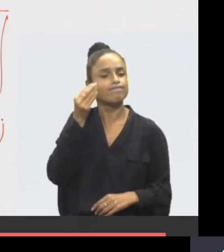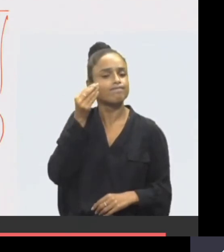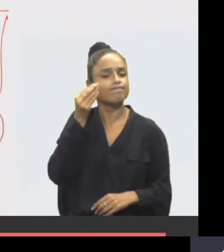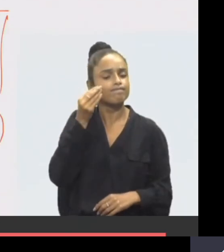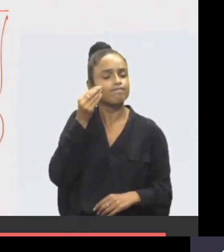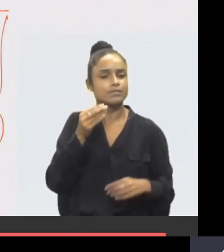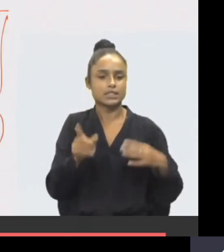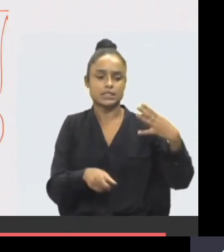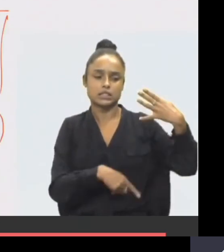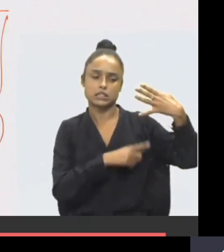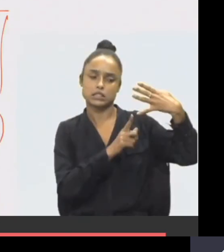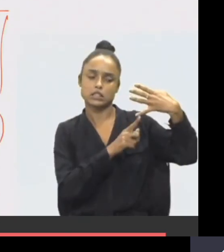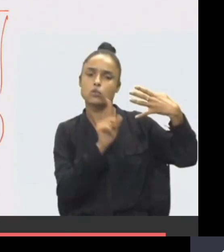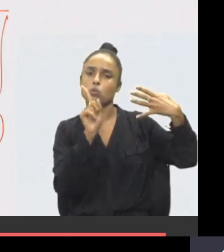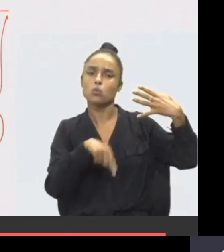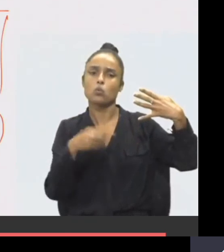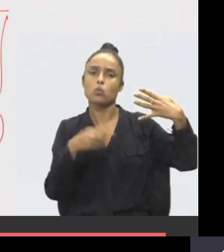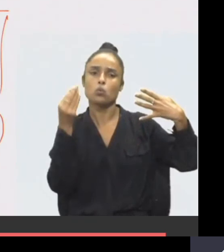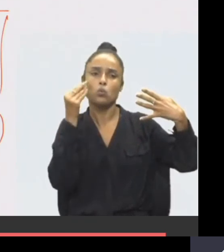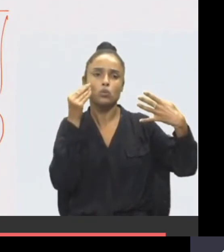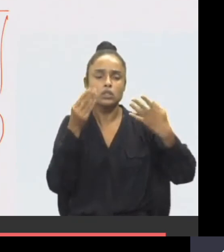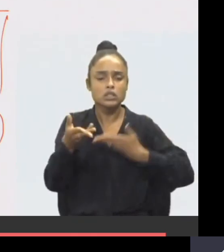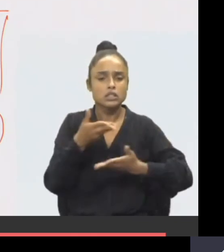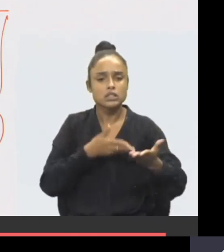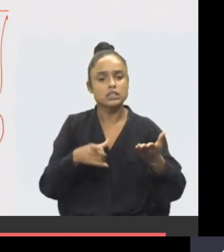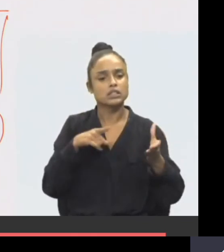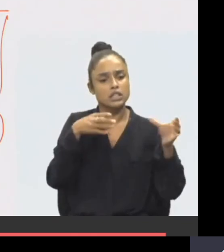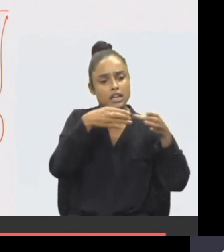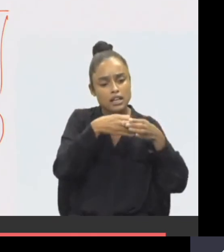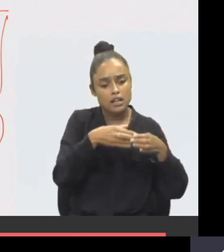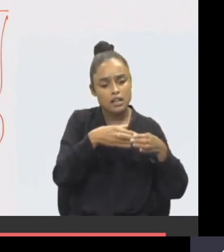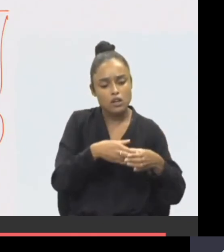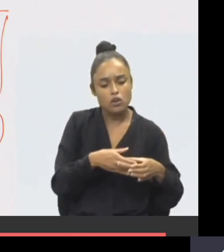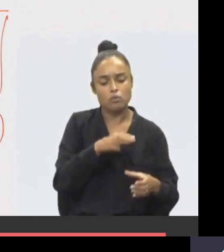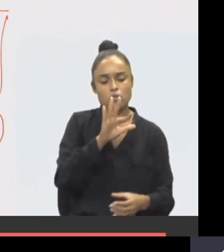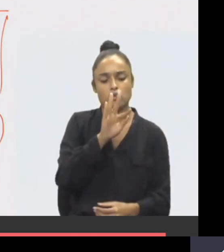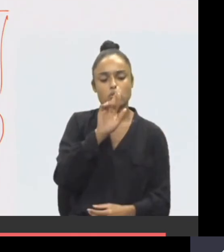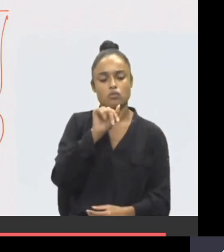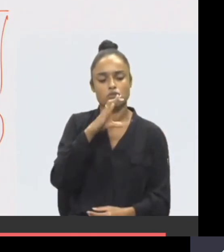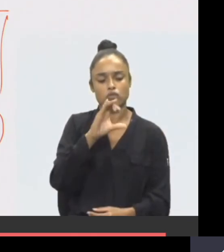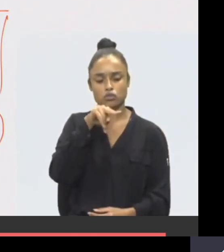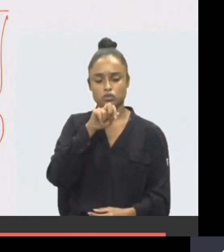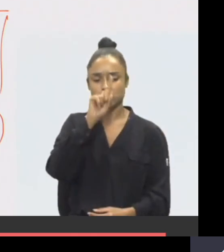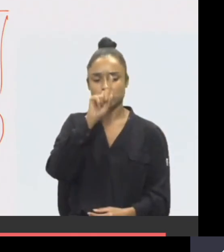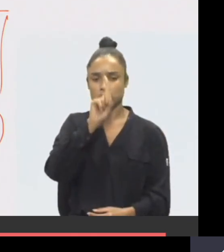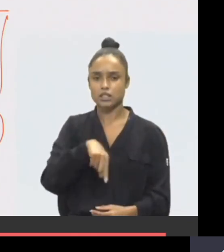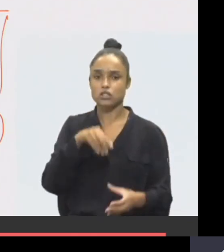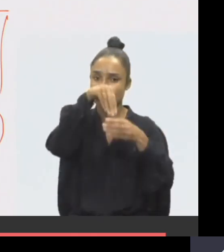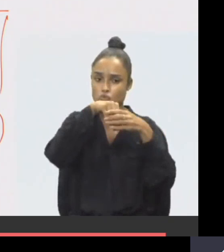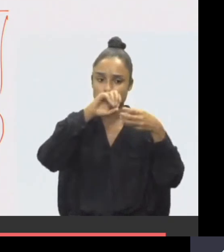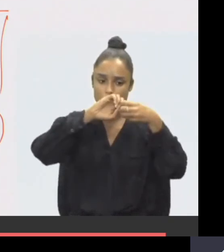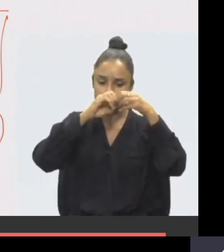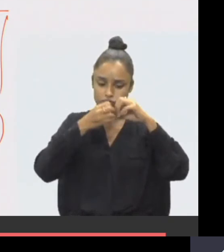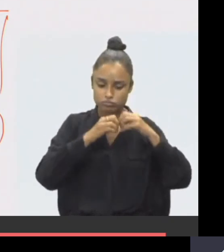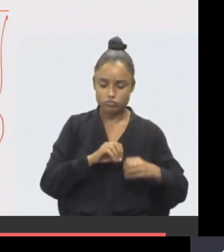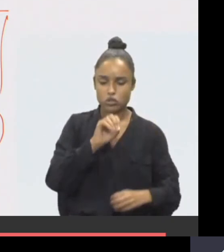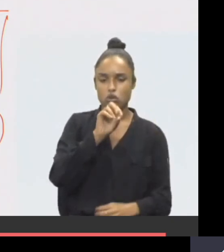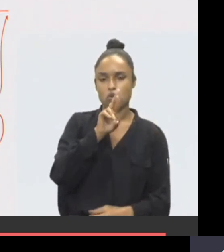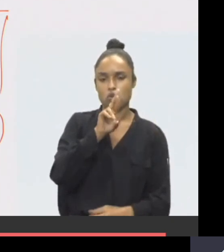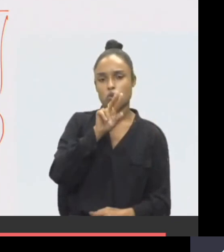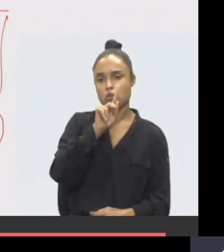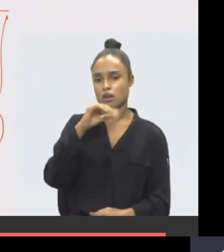identificação, então é possível verificar a presença de grupos funcionais em moléculas orgânicas com esses testes simples,